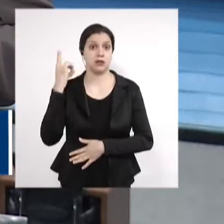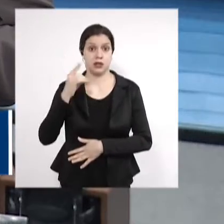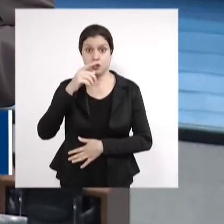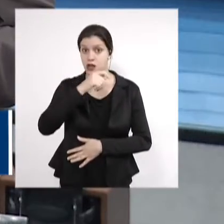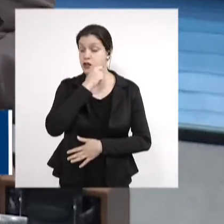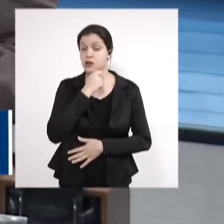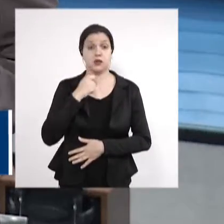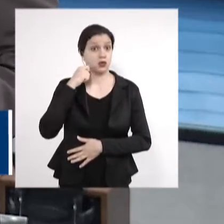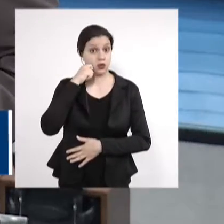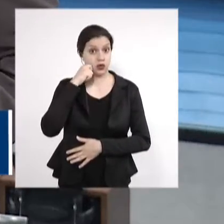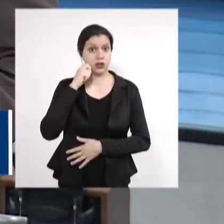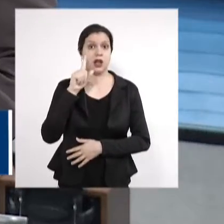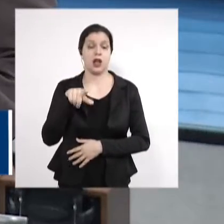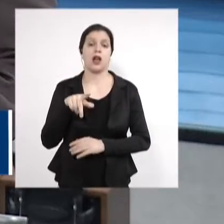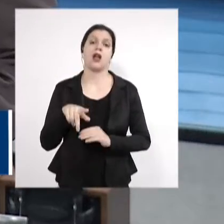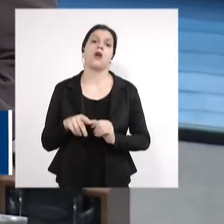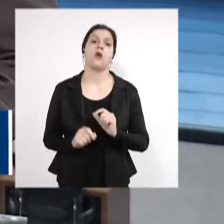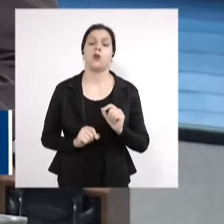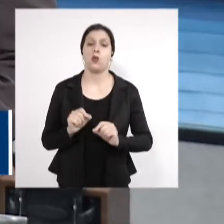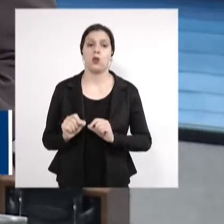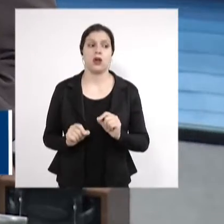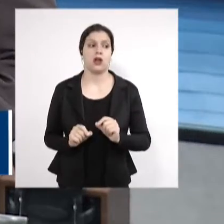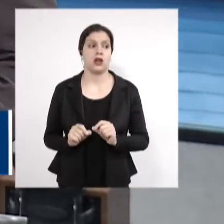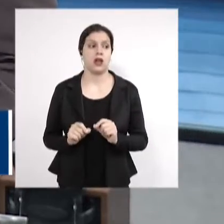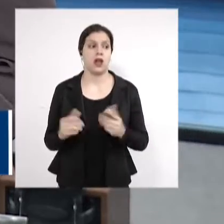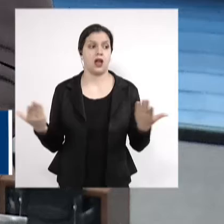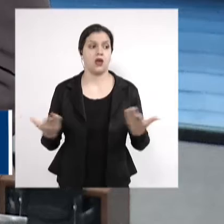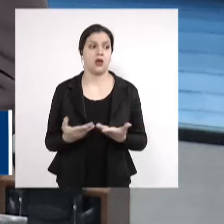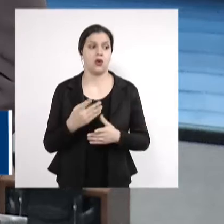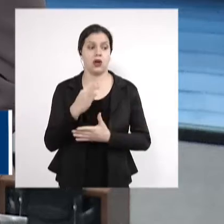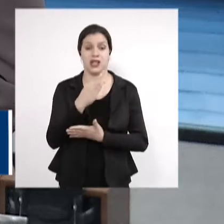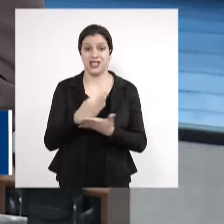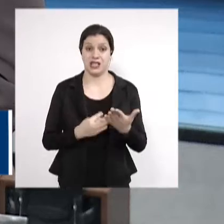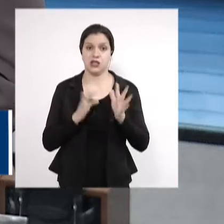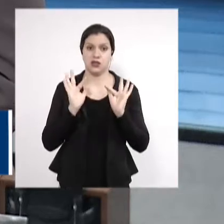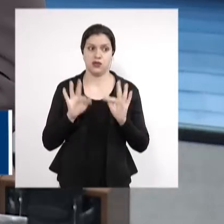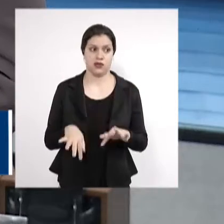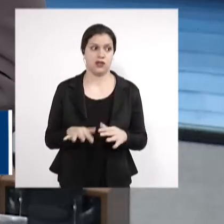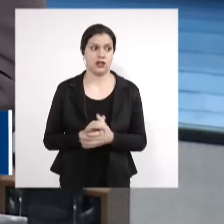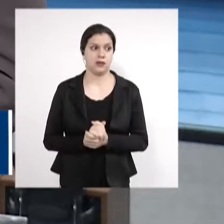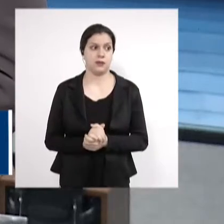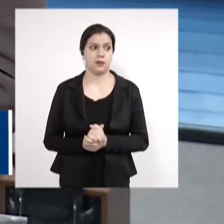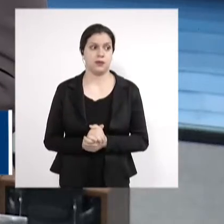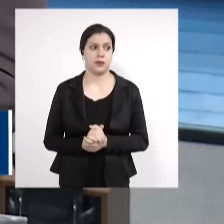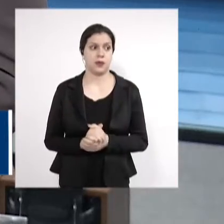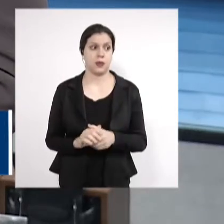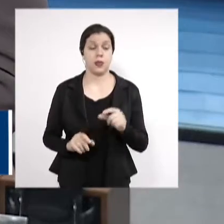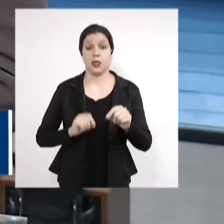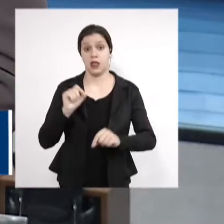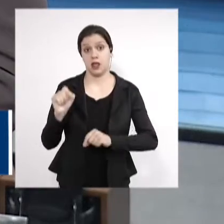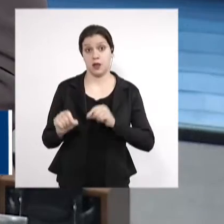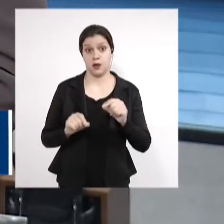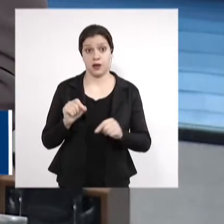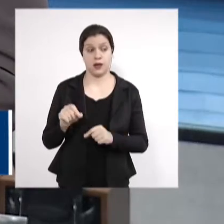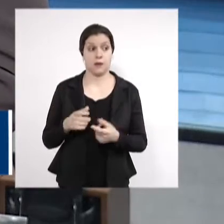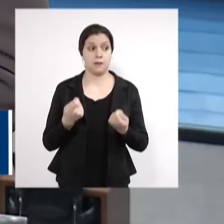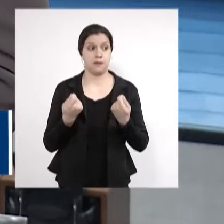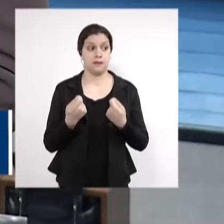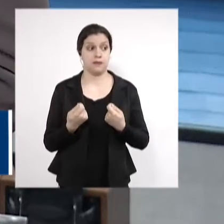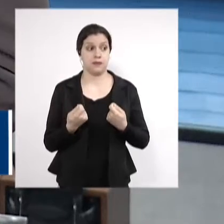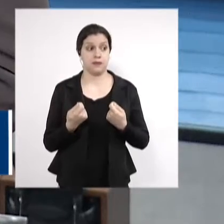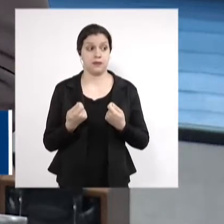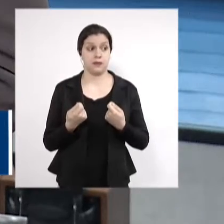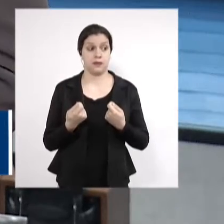deputado Antônio Vaz. Esse projeto entra em redação final com relação à isenção do ICMS de